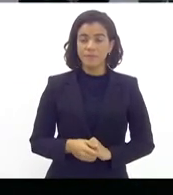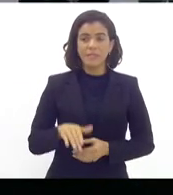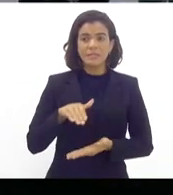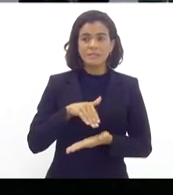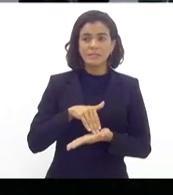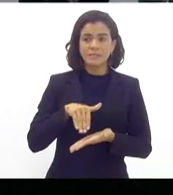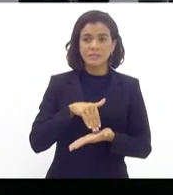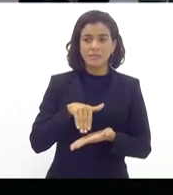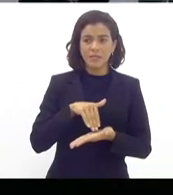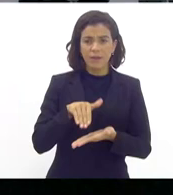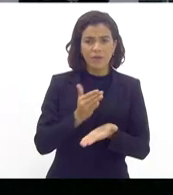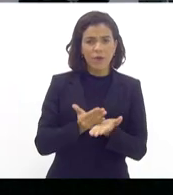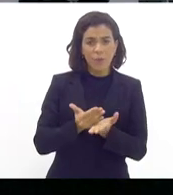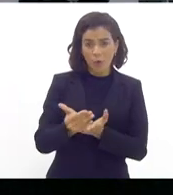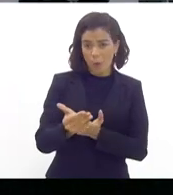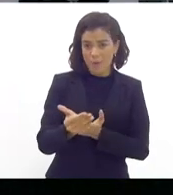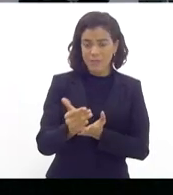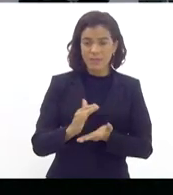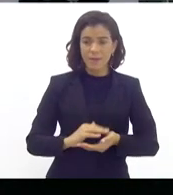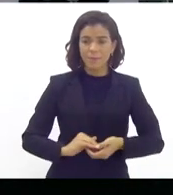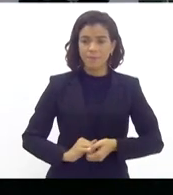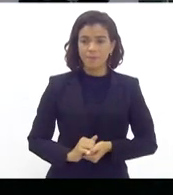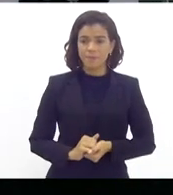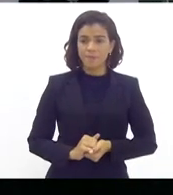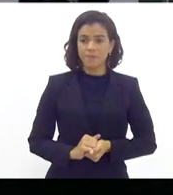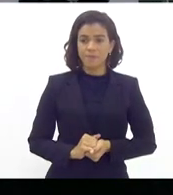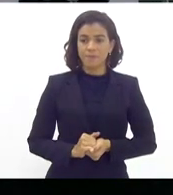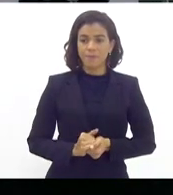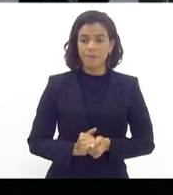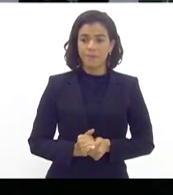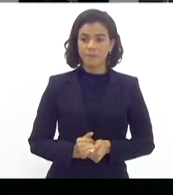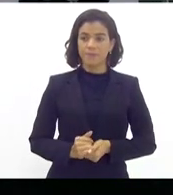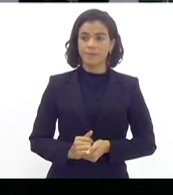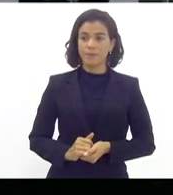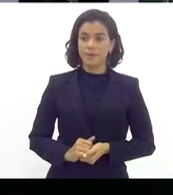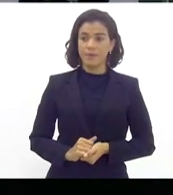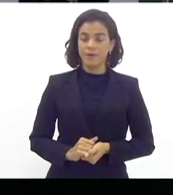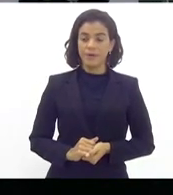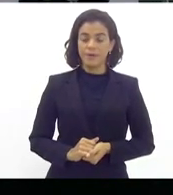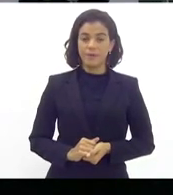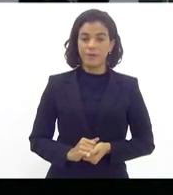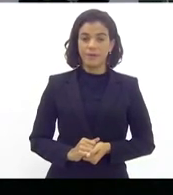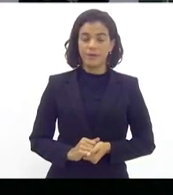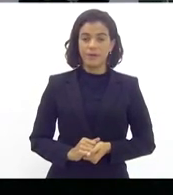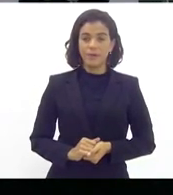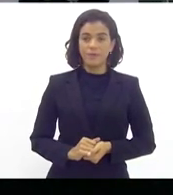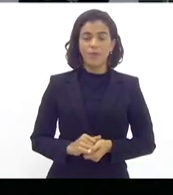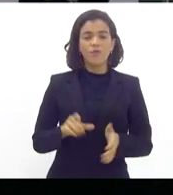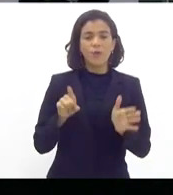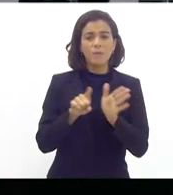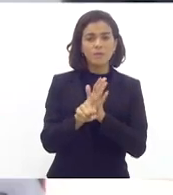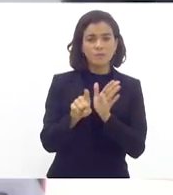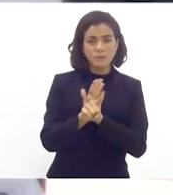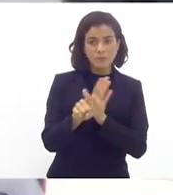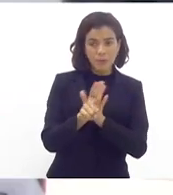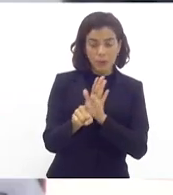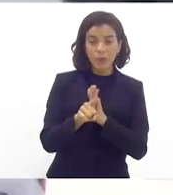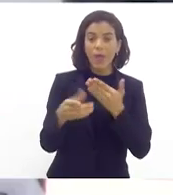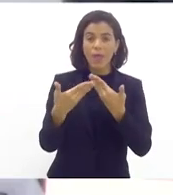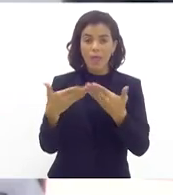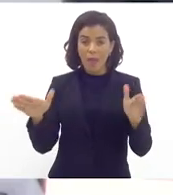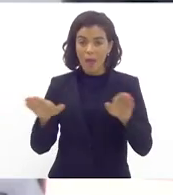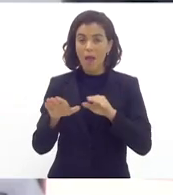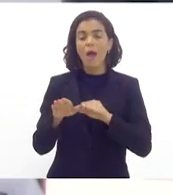Secretário, vamos começar da seguinte forma. Eu vou fazer mais algumas perguntas aqui, e aí abro para a